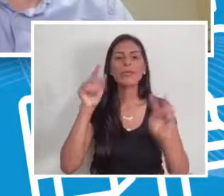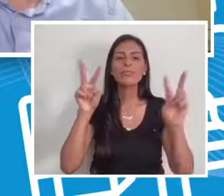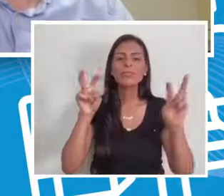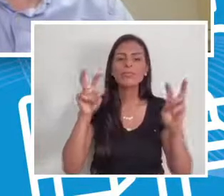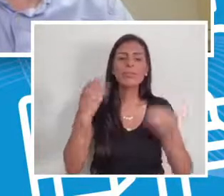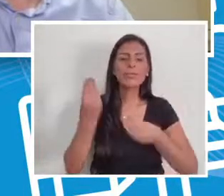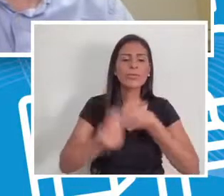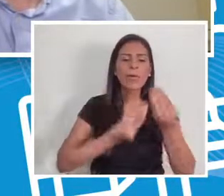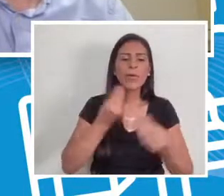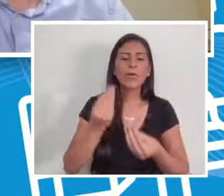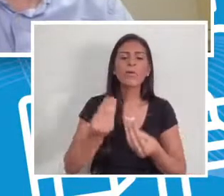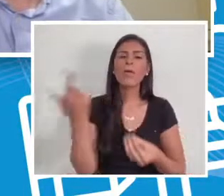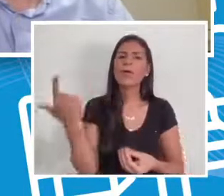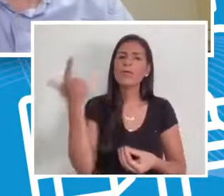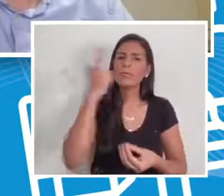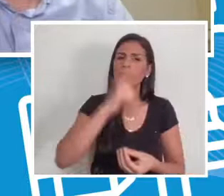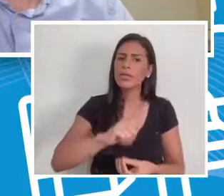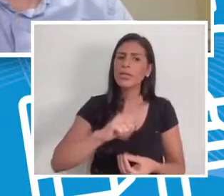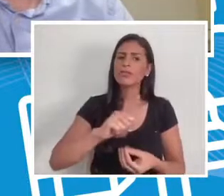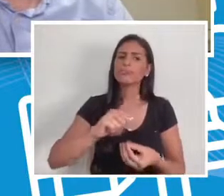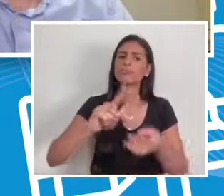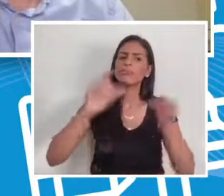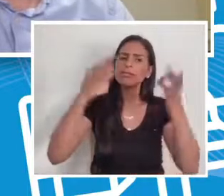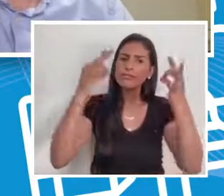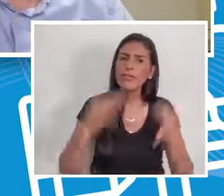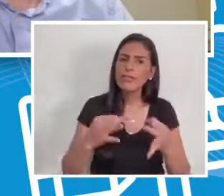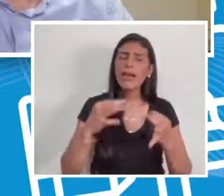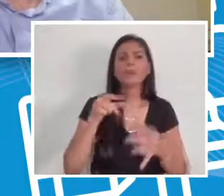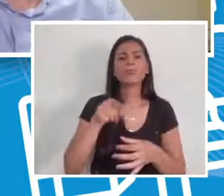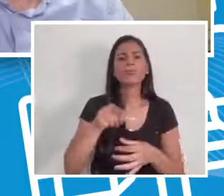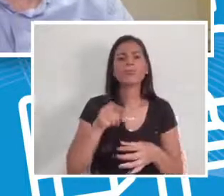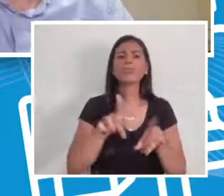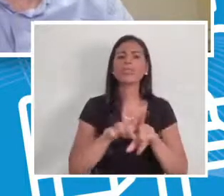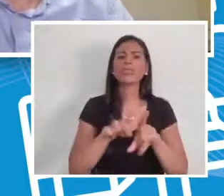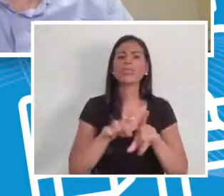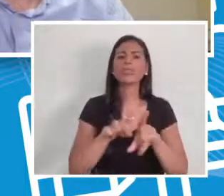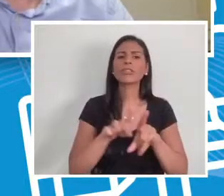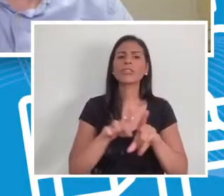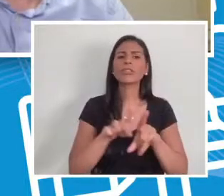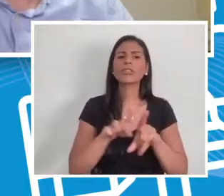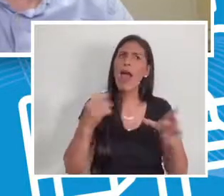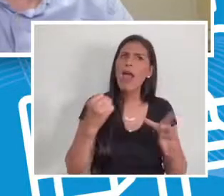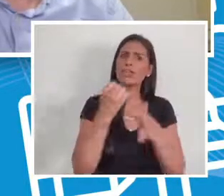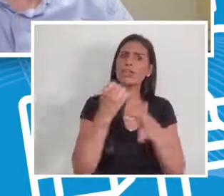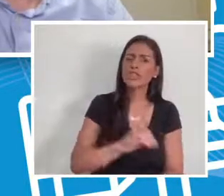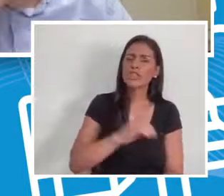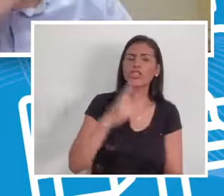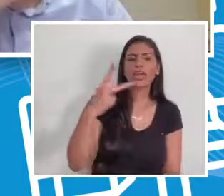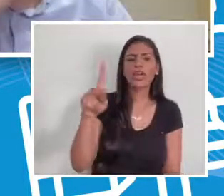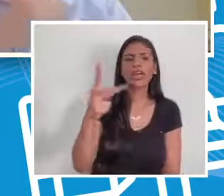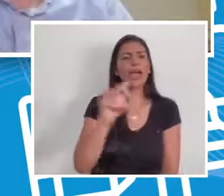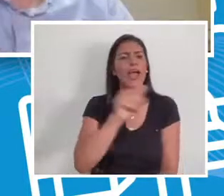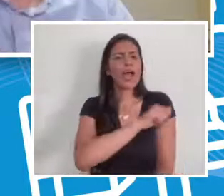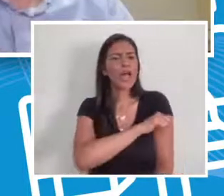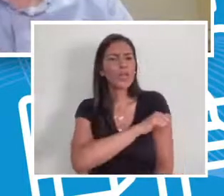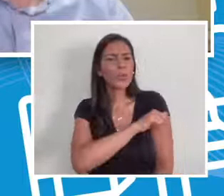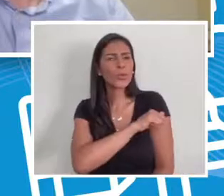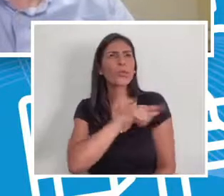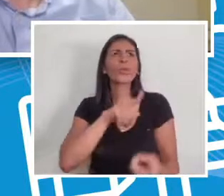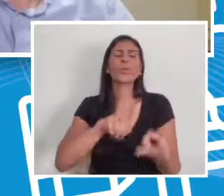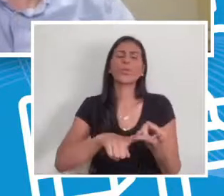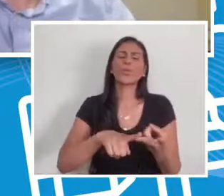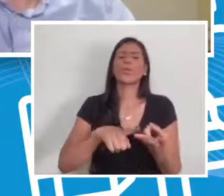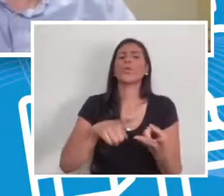seja, de garantia do direito, certo, dos estudantes, de garantia do direito das nossas crianças,